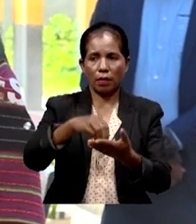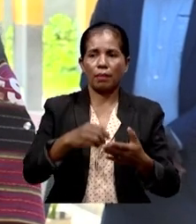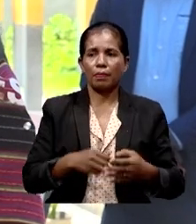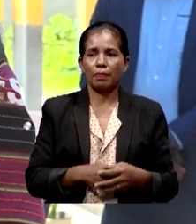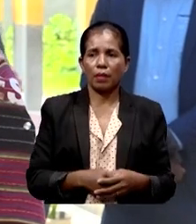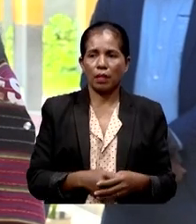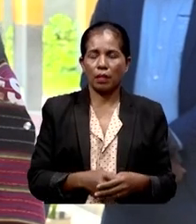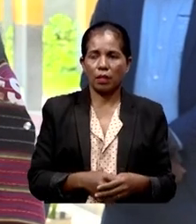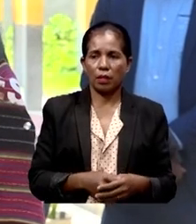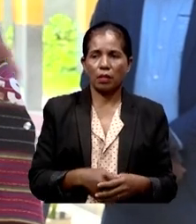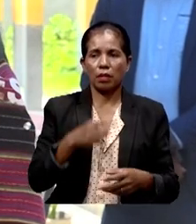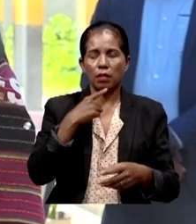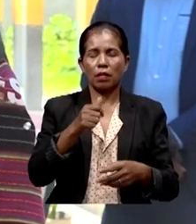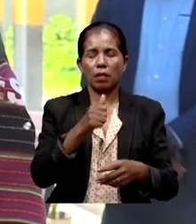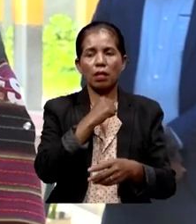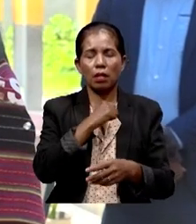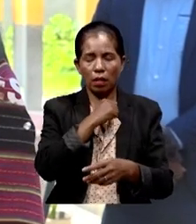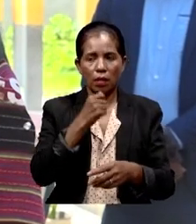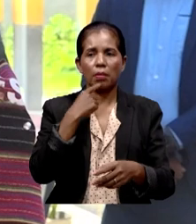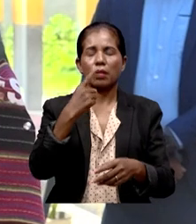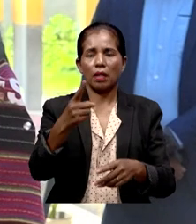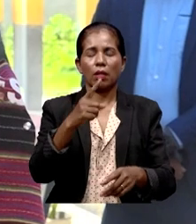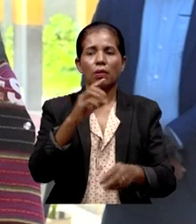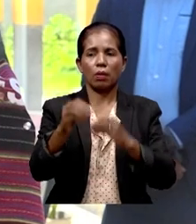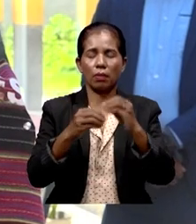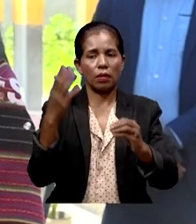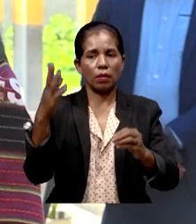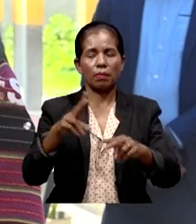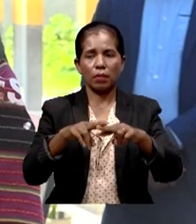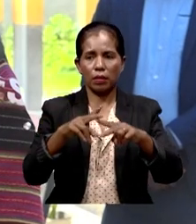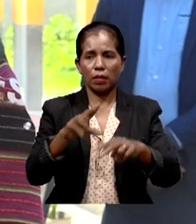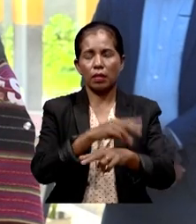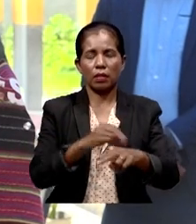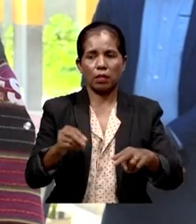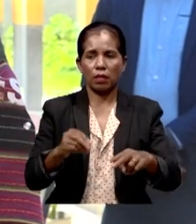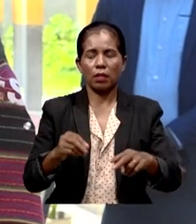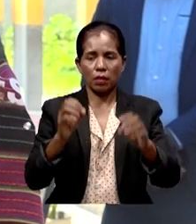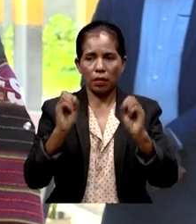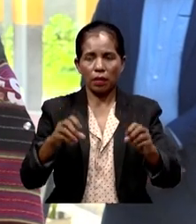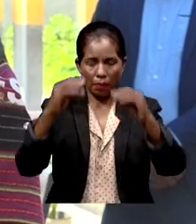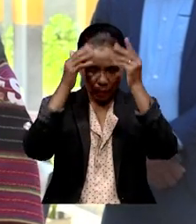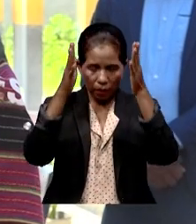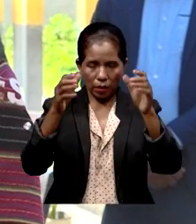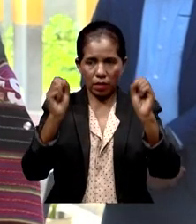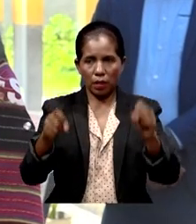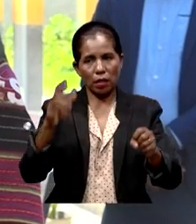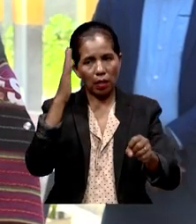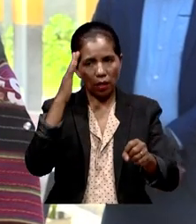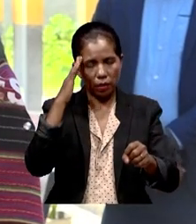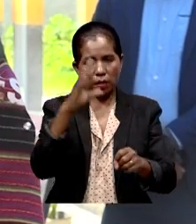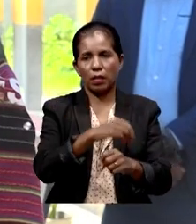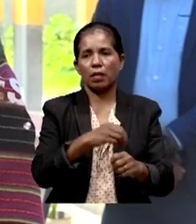iha biblia mos amo speak atone hene ba, masine wa hiran nia mer professor ne tinki hatene